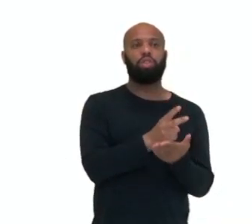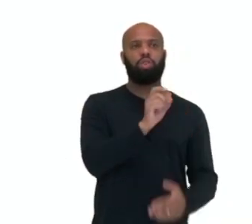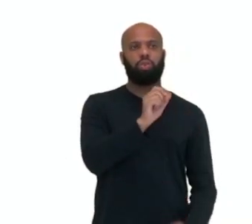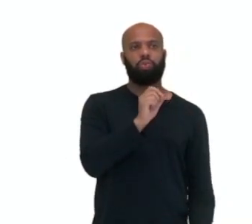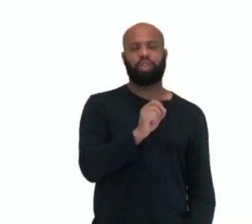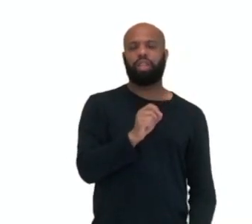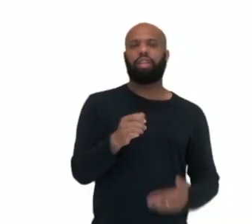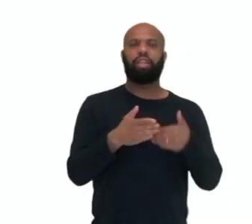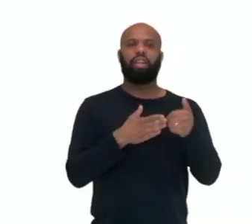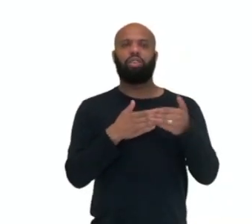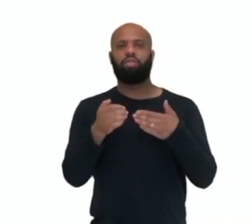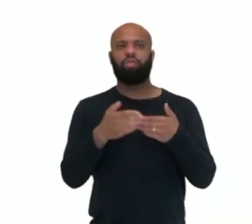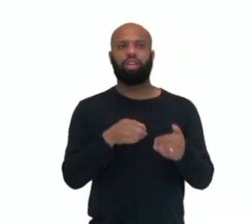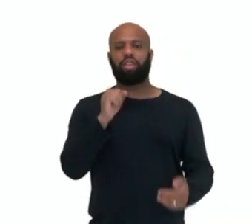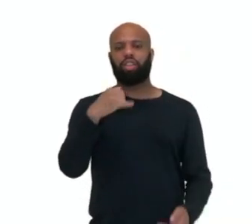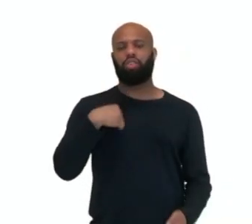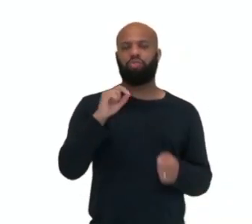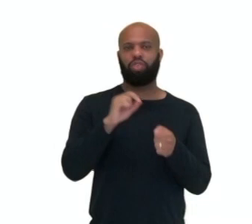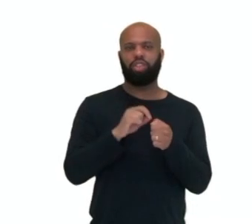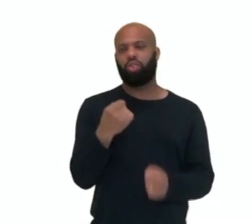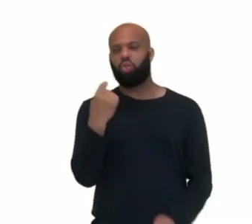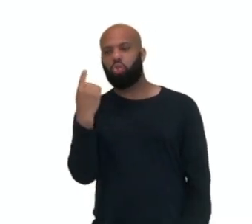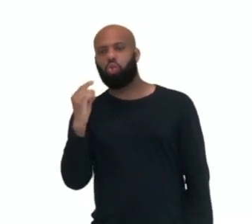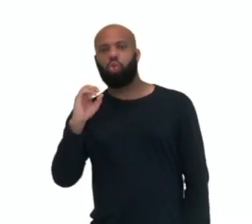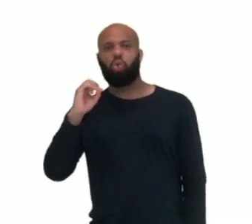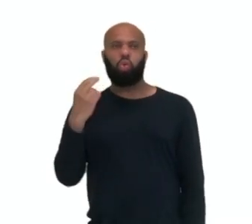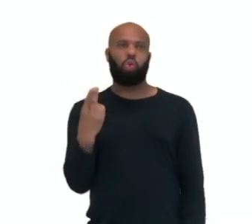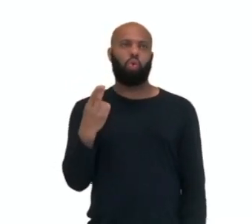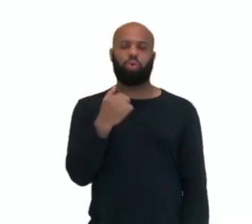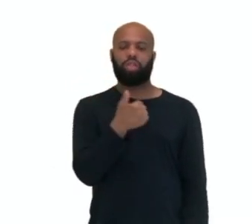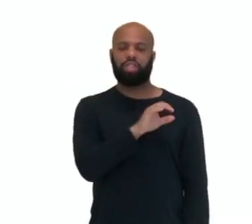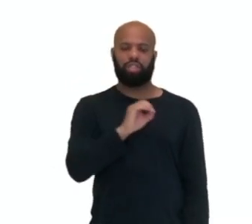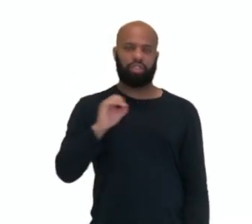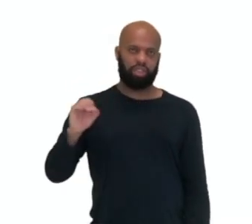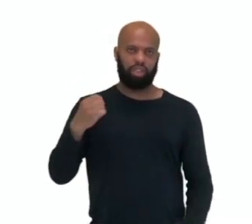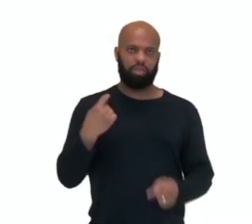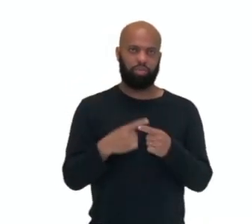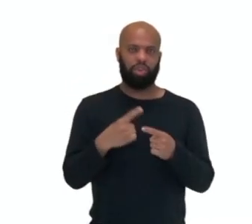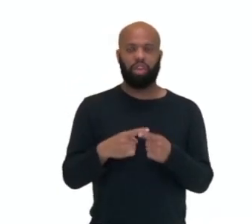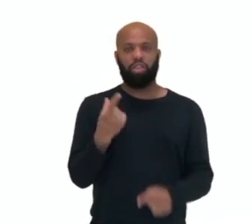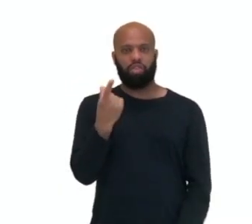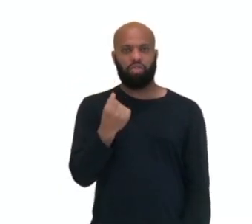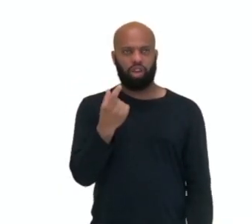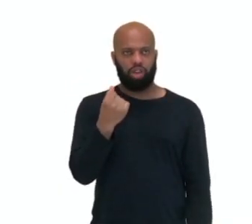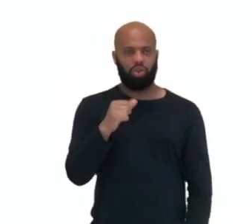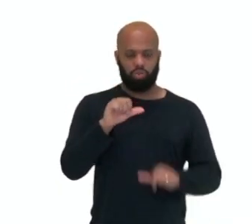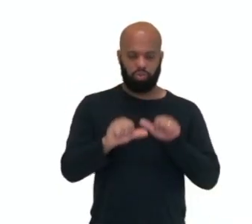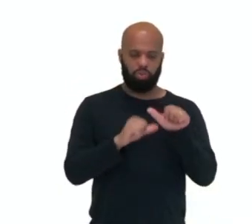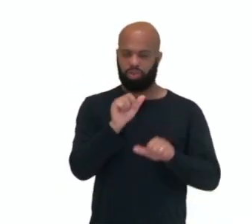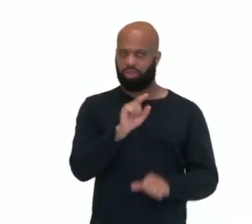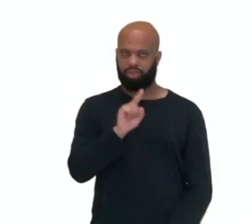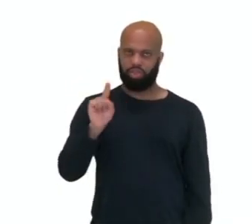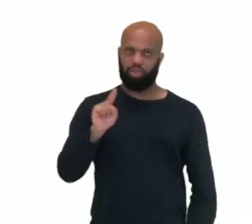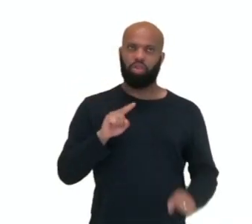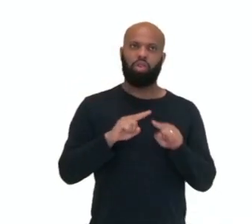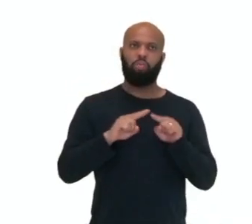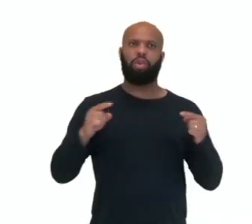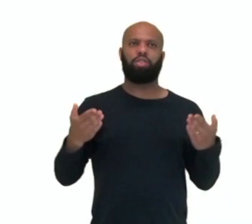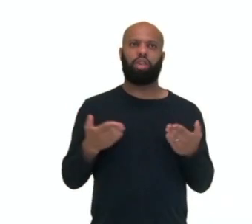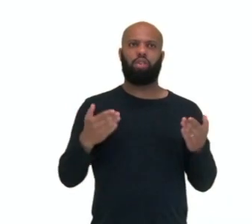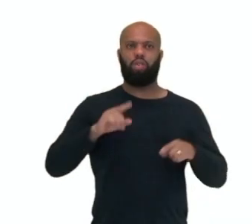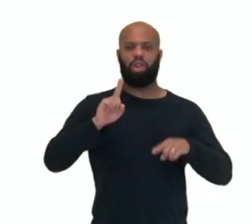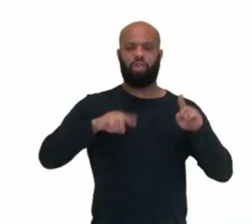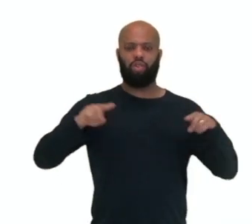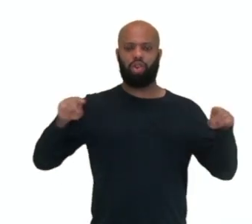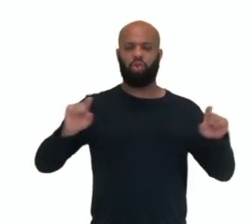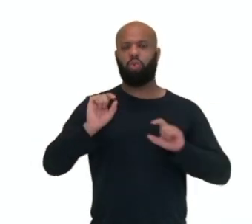que não interessa se eu vou fabricar uma unidade ou 100 unidades. Esse valor não vai mudar. Agora, custos